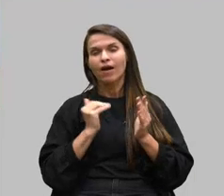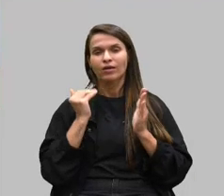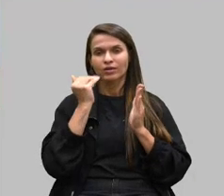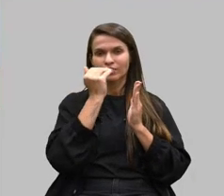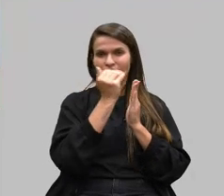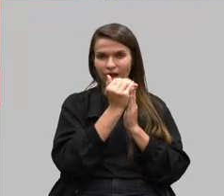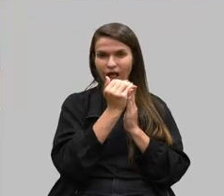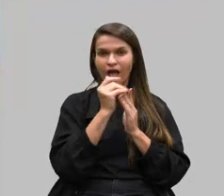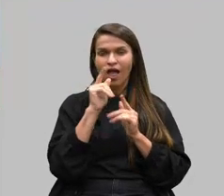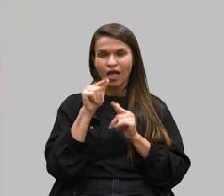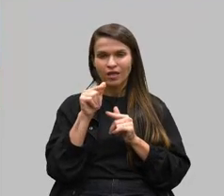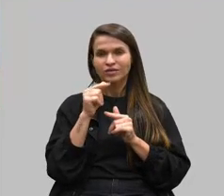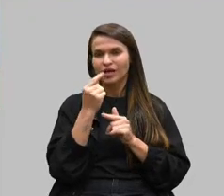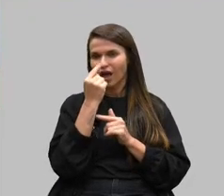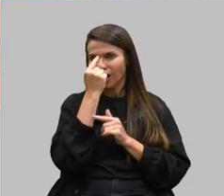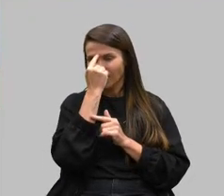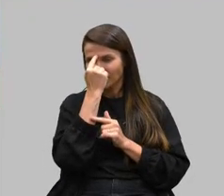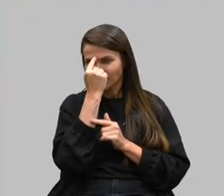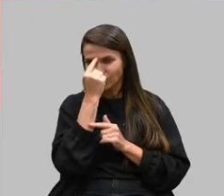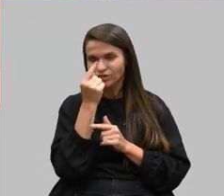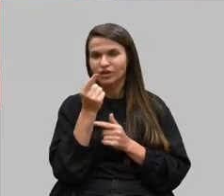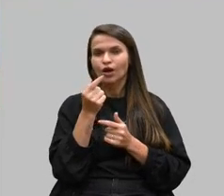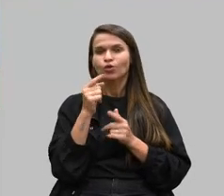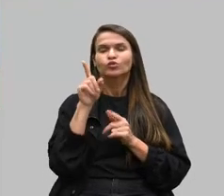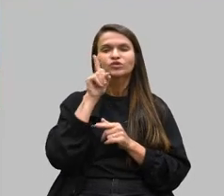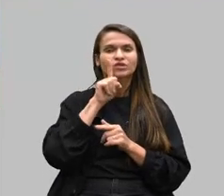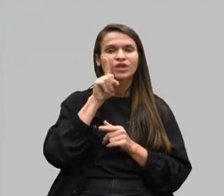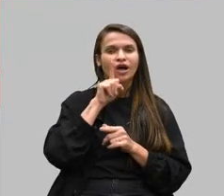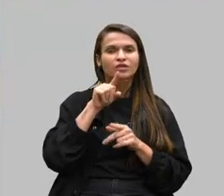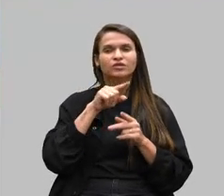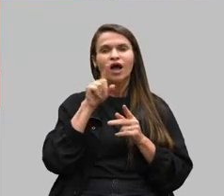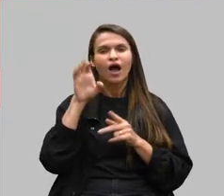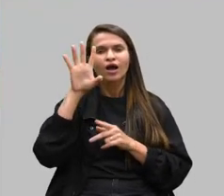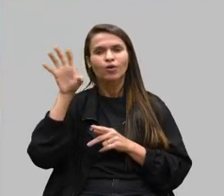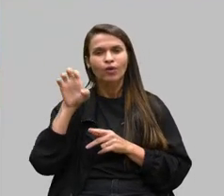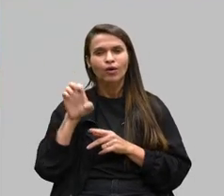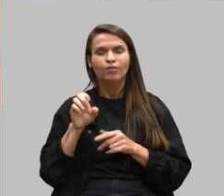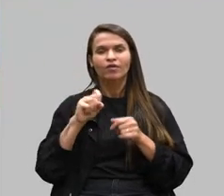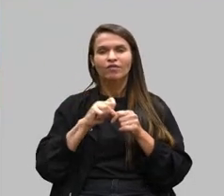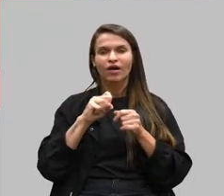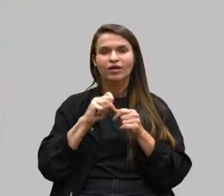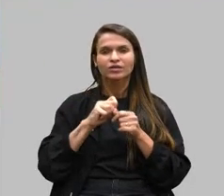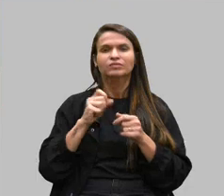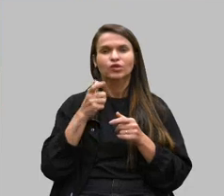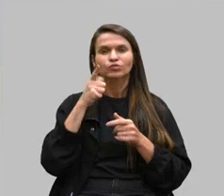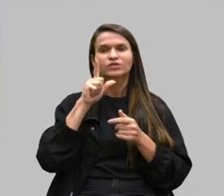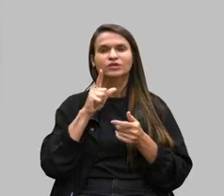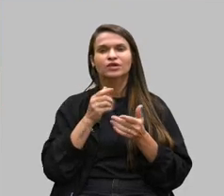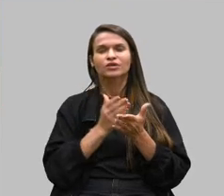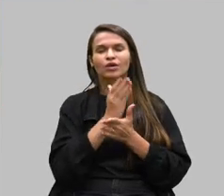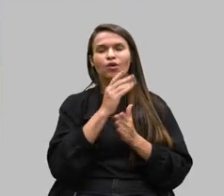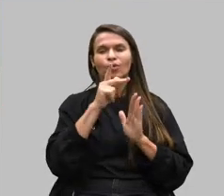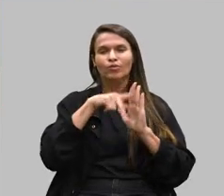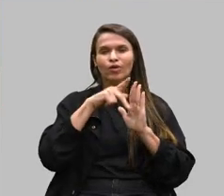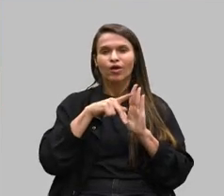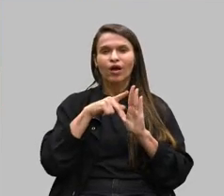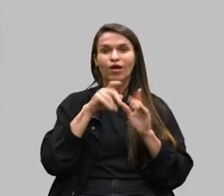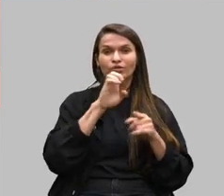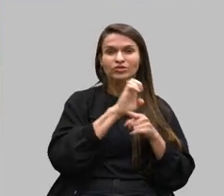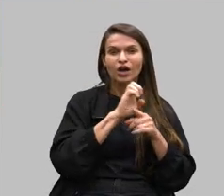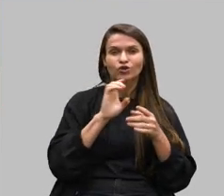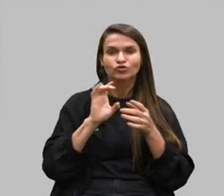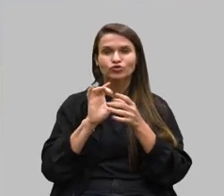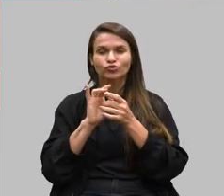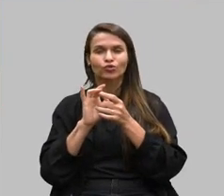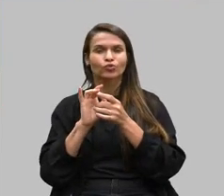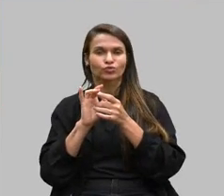Índia é assim que os Estados Unidos a Europa fazem Para viabilizar seus projetos é o estado junto com o setor privado os